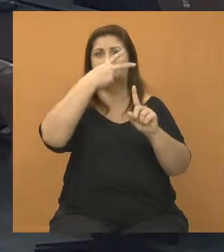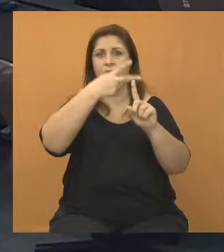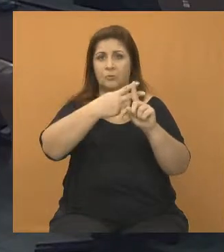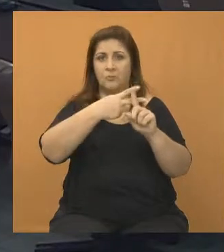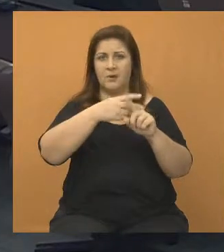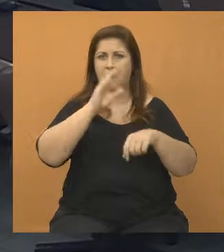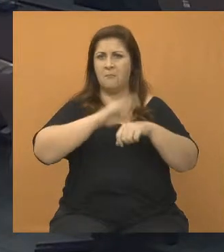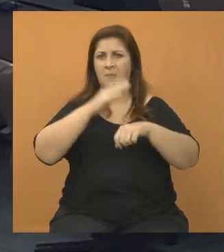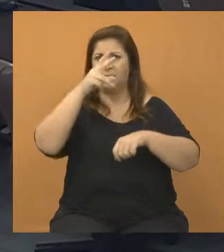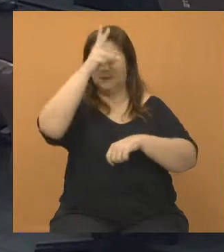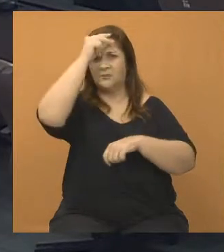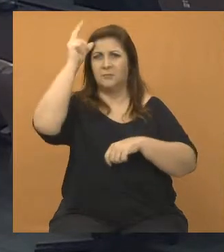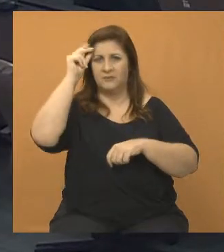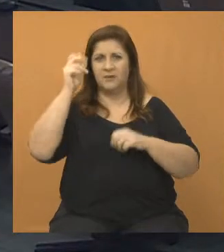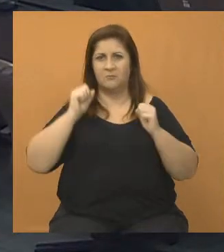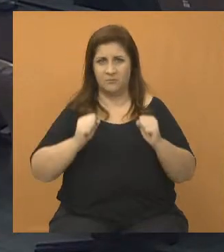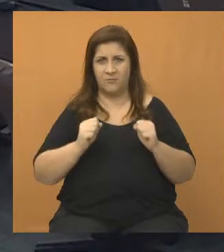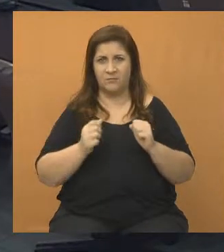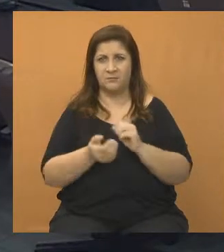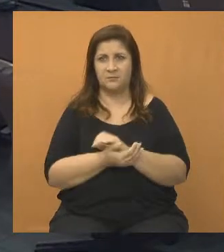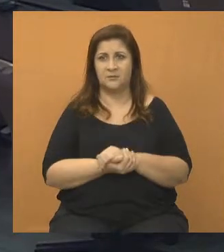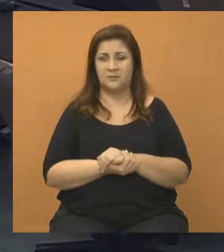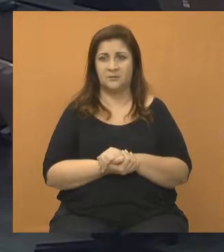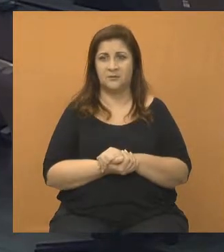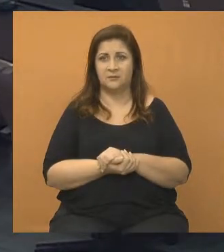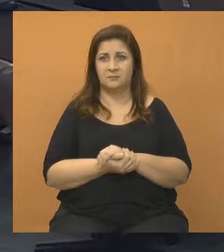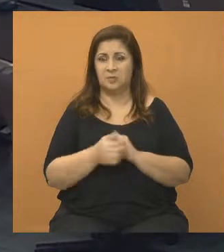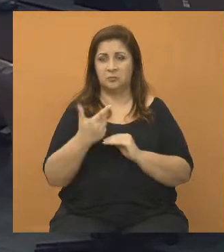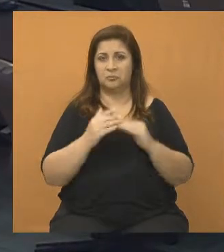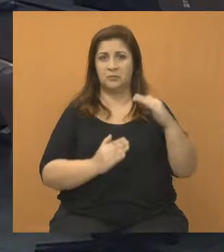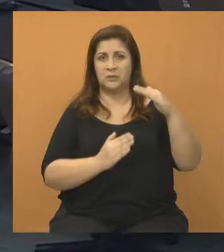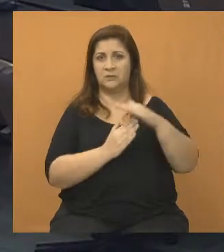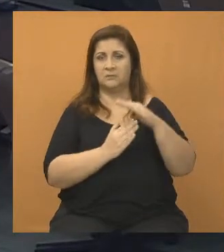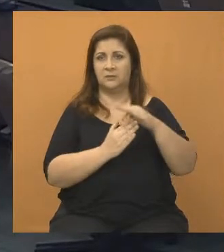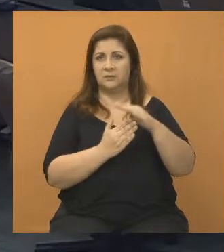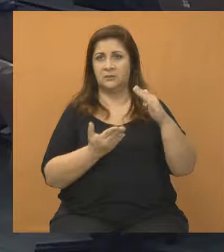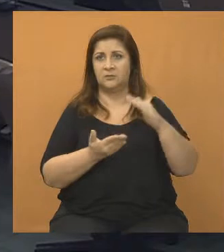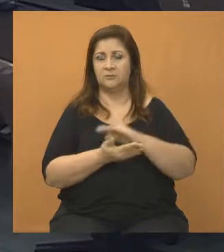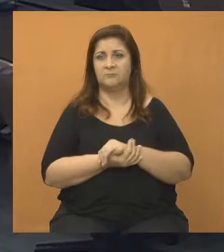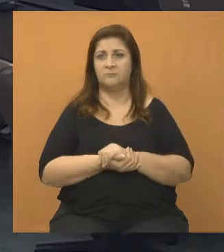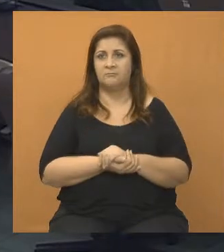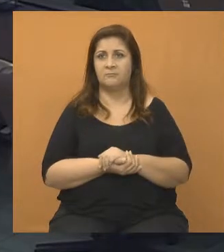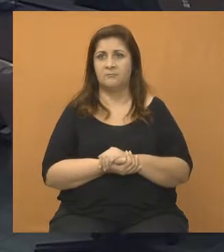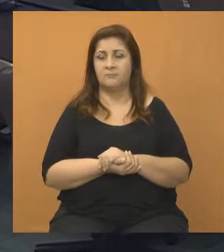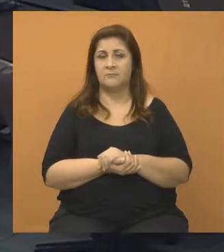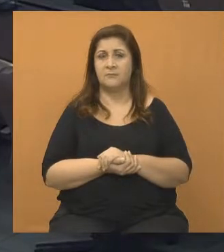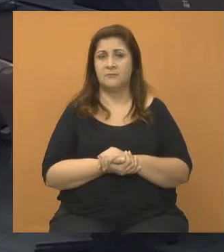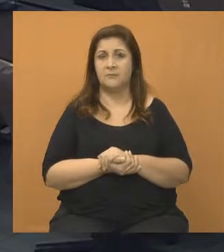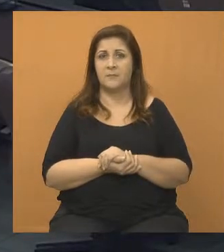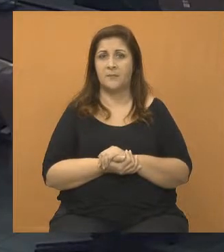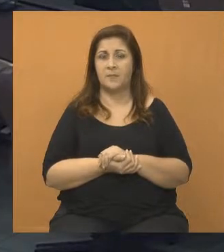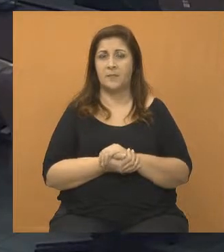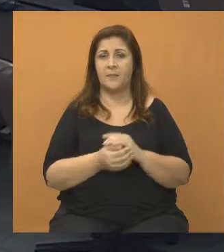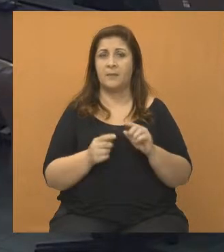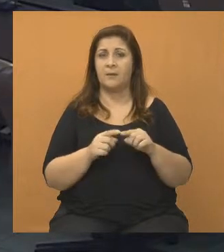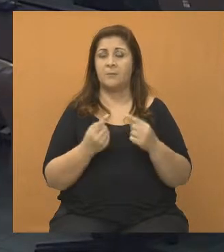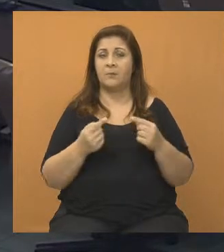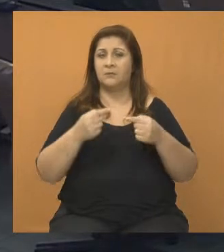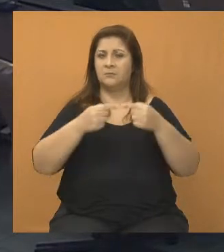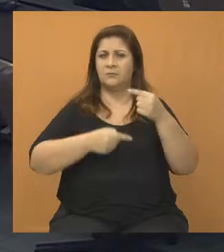deles pegar algumas causas que não tem limitação. Bom, Porque não a sucumbência ela não é o valor do salário, né?